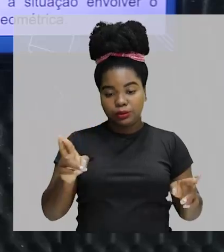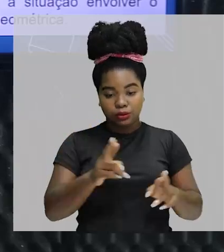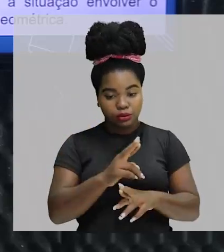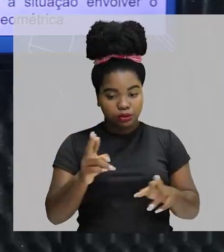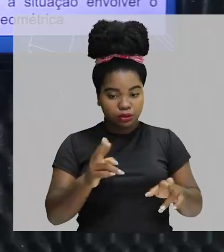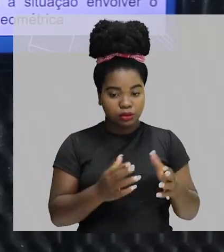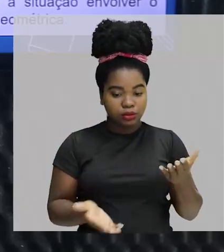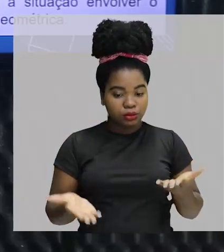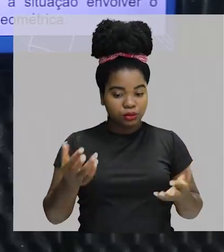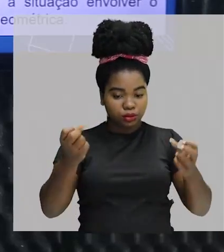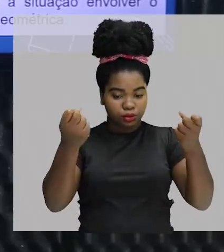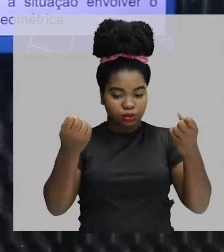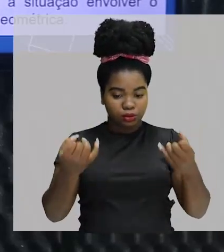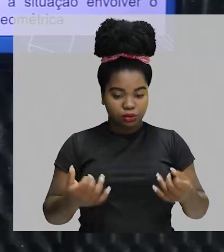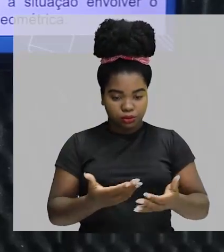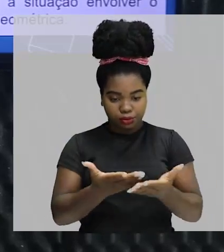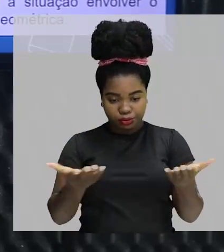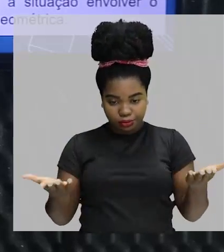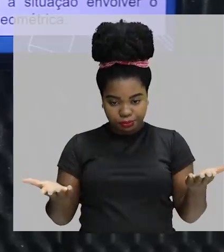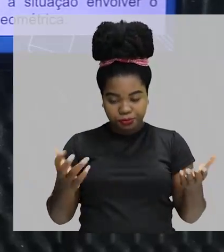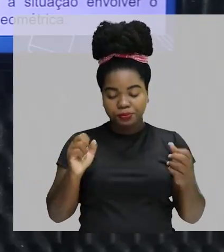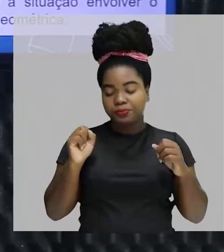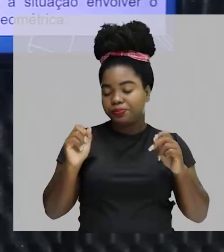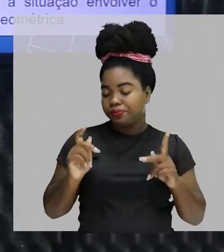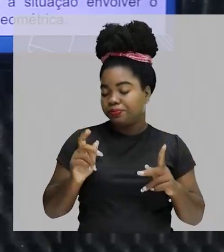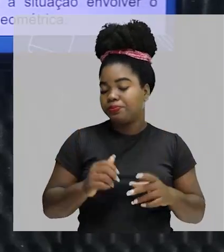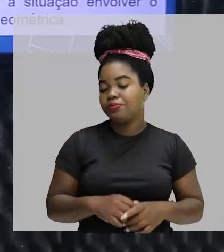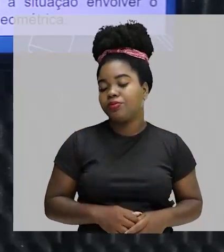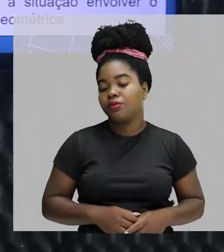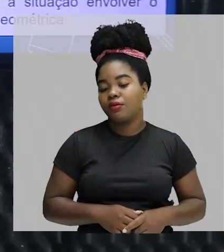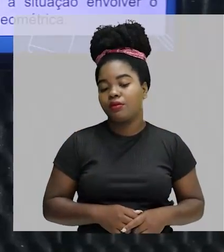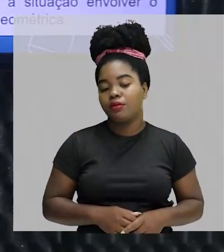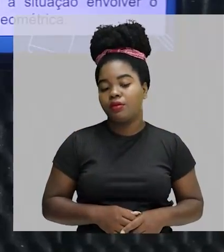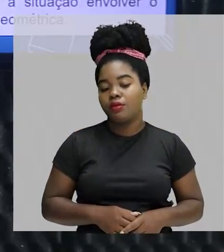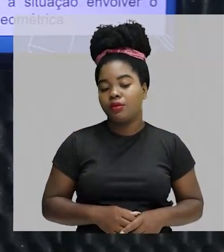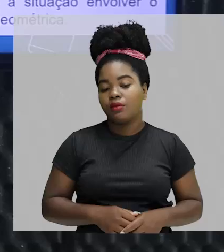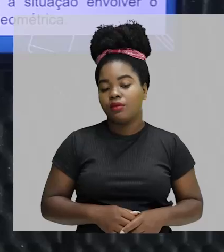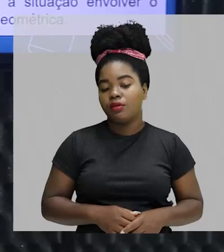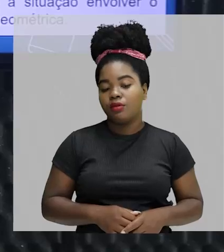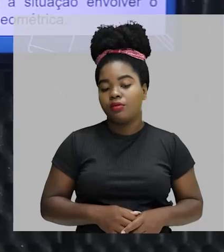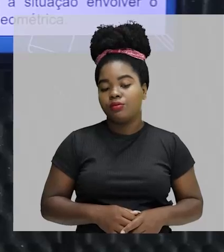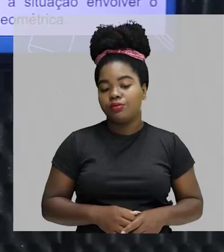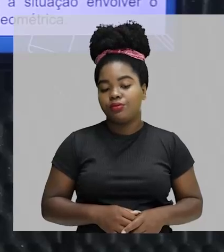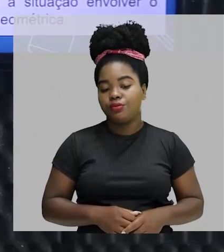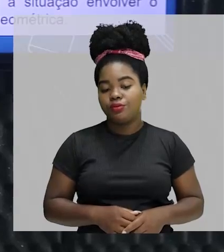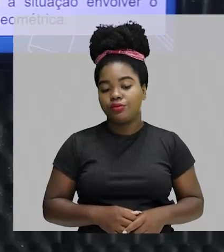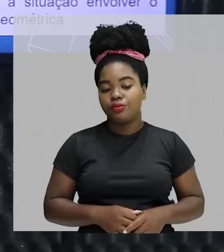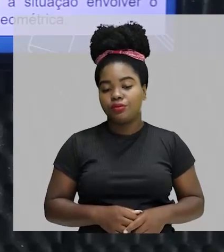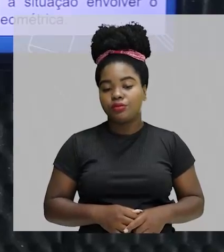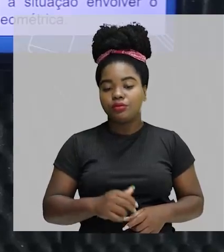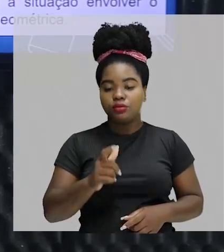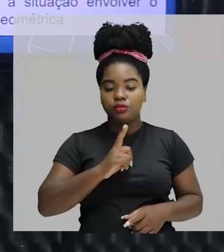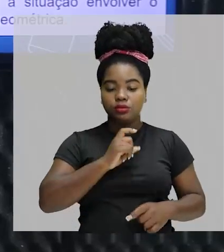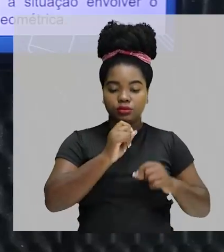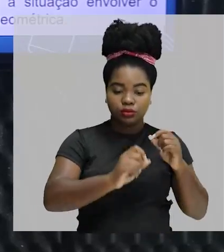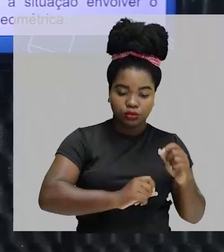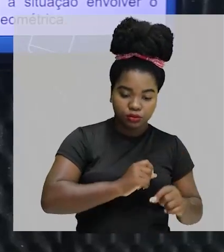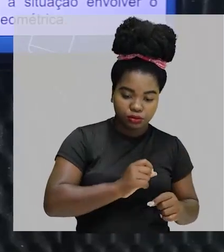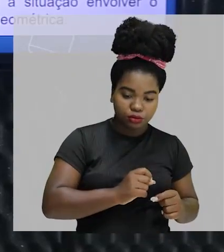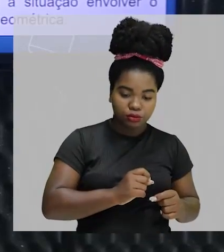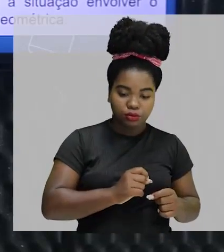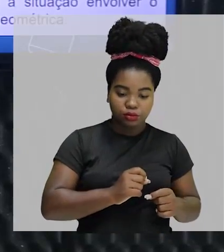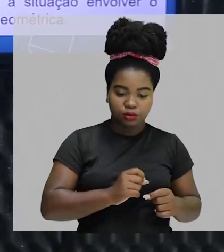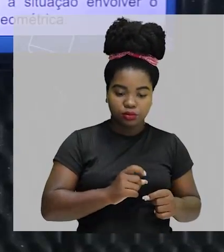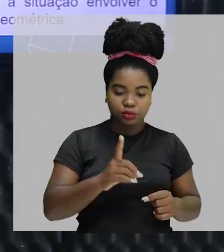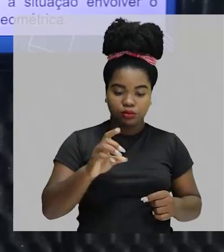no slide anterior? Então, dito de outra forma, quando o problema apresentado envolver o